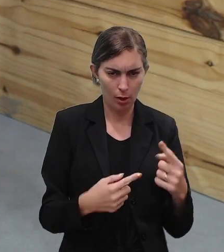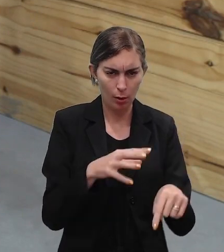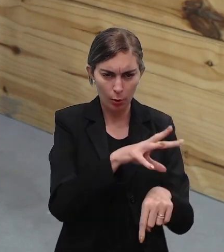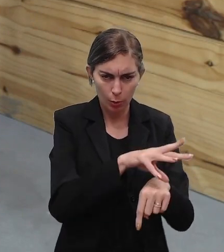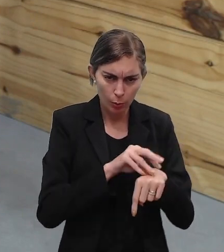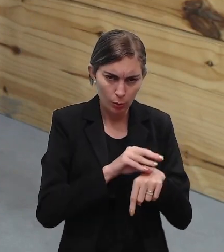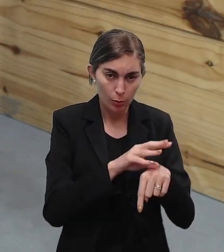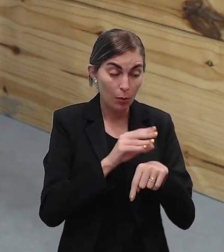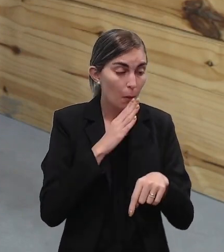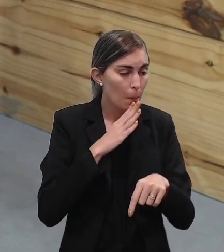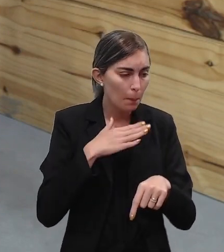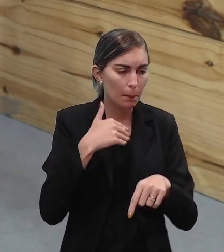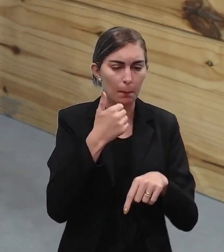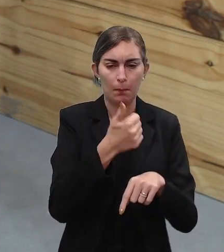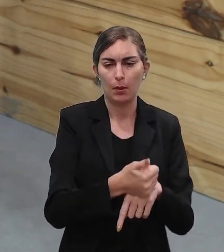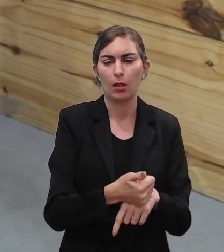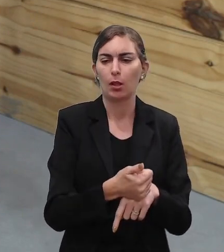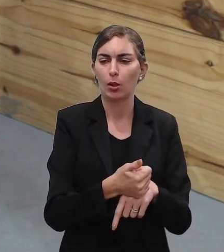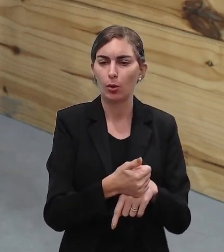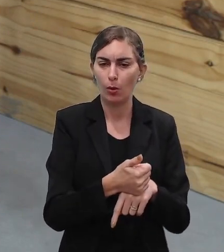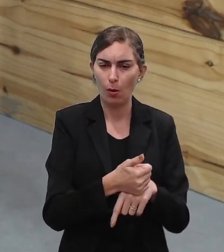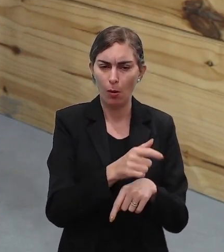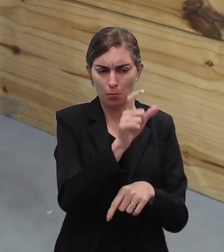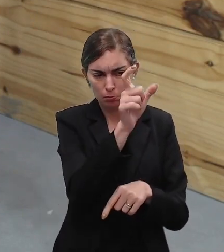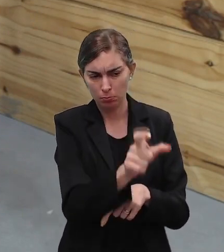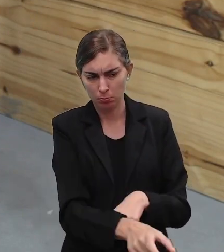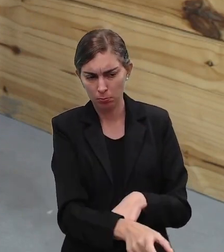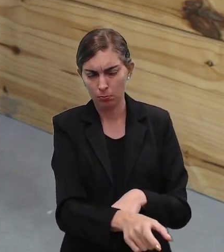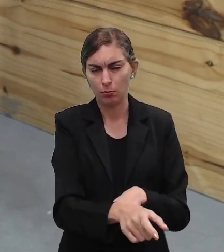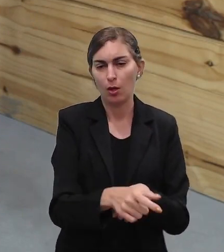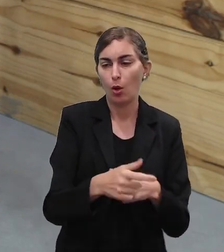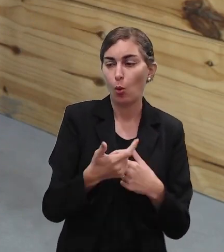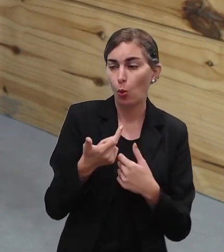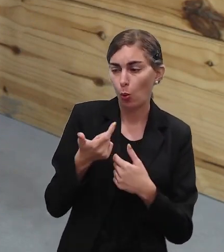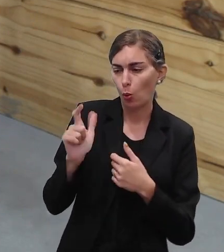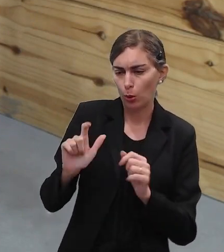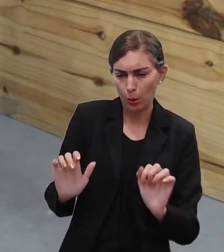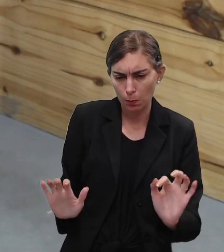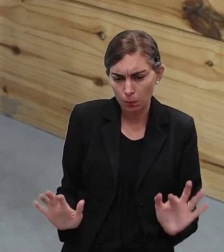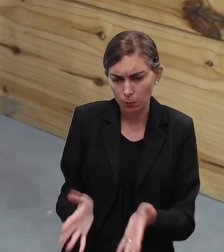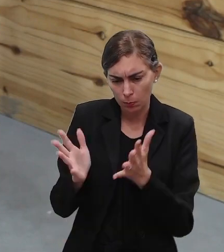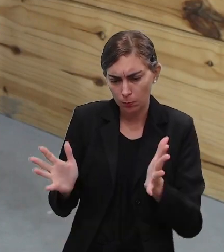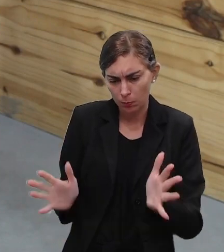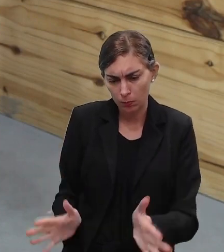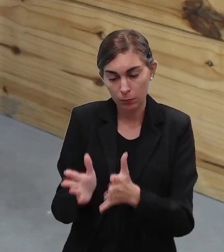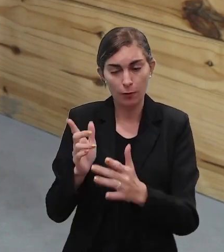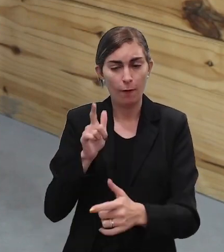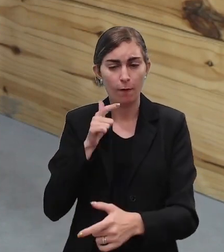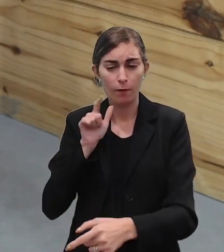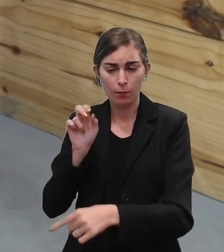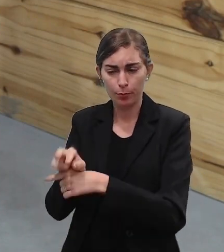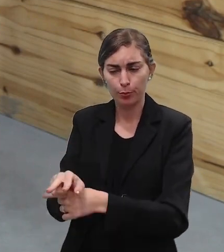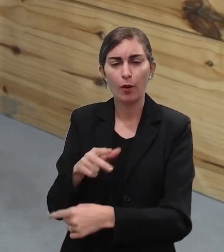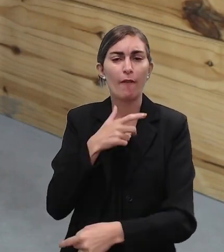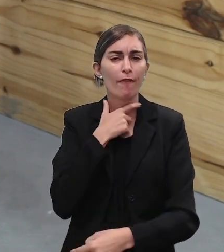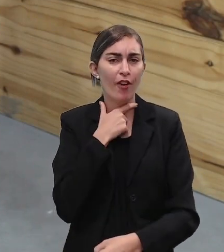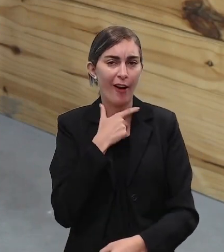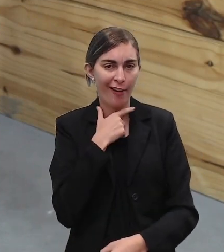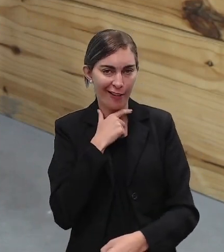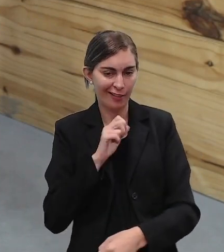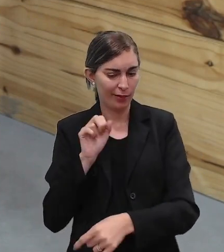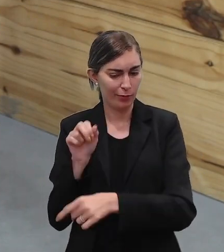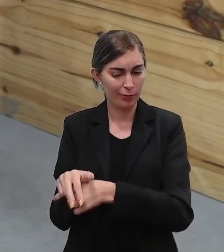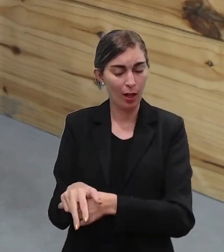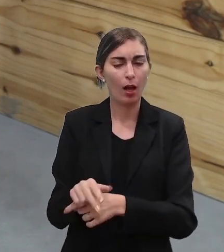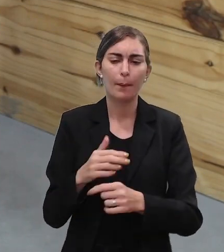o melhor candidato, a outra impulsiona esse candidato para a vaga que ele vai ocupar. E a partir